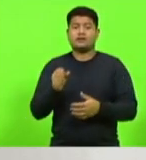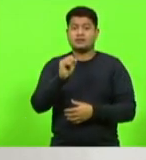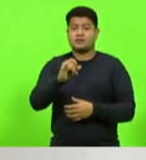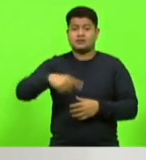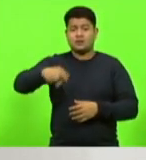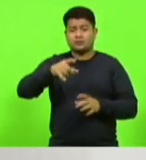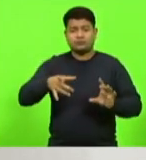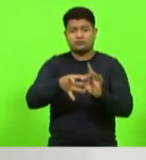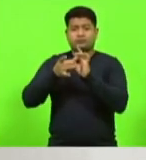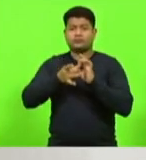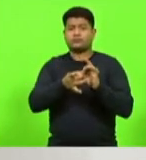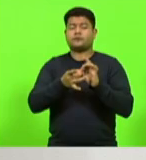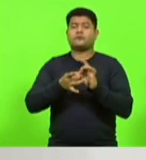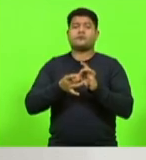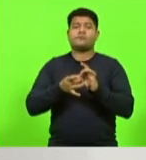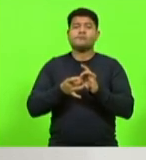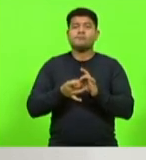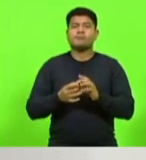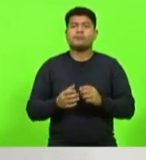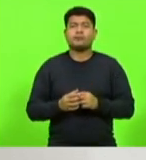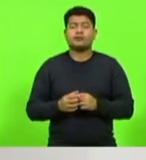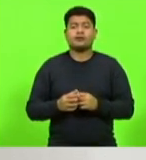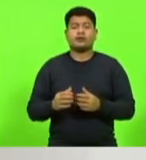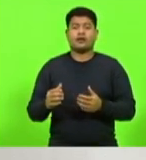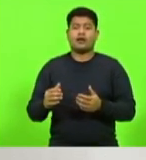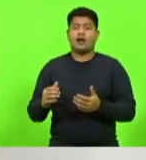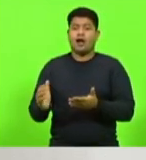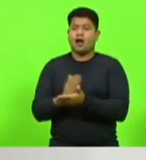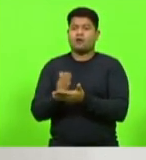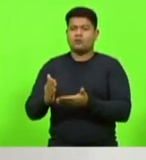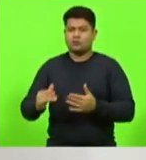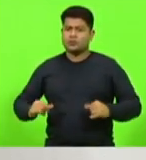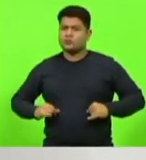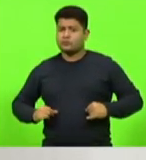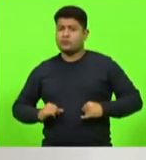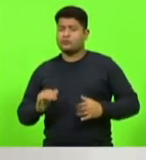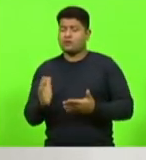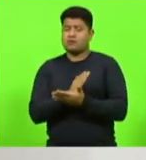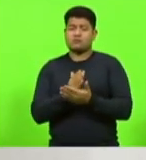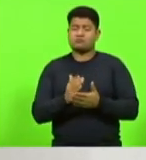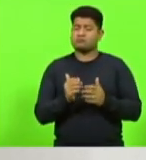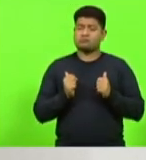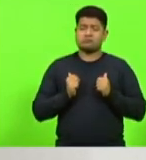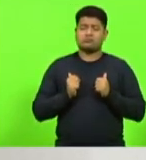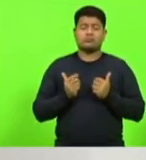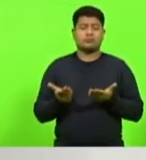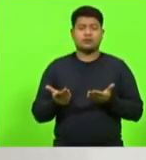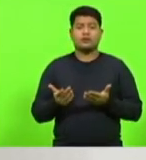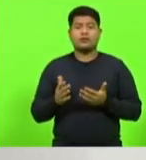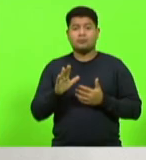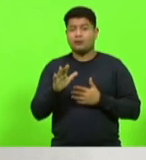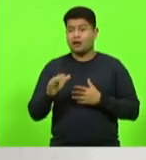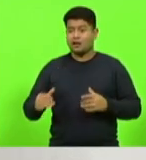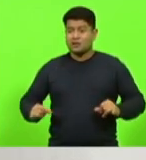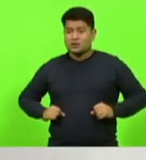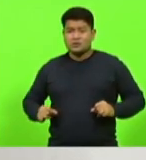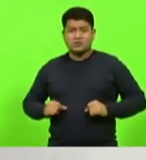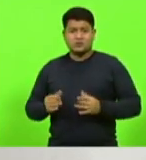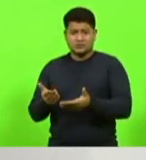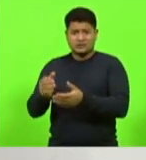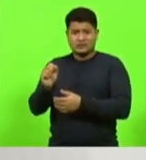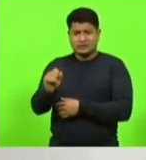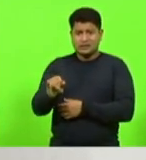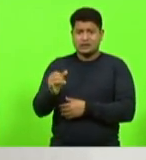particularizada. Nem todos irão sofrer, mas os que irão sofrer muito.